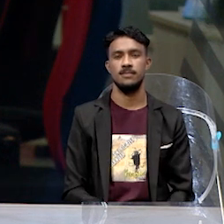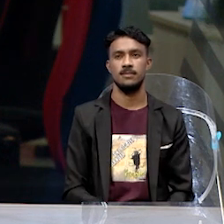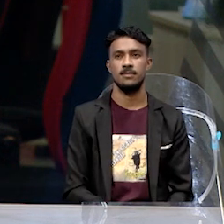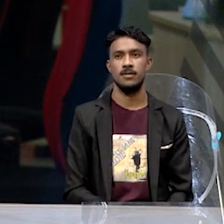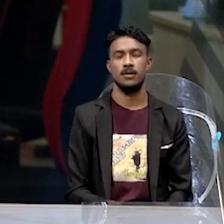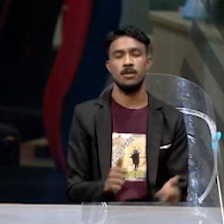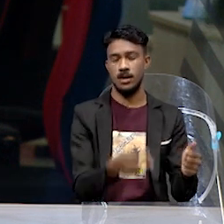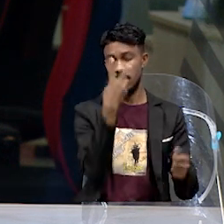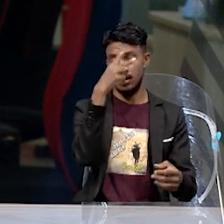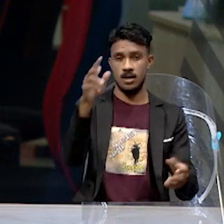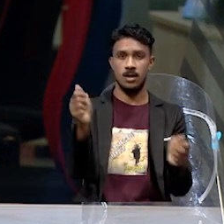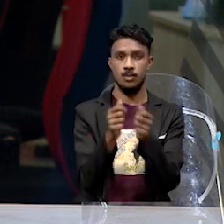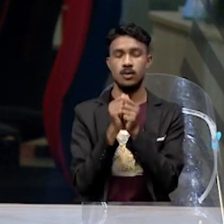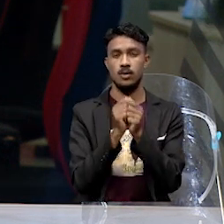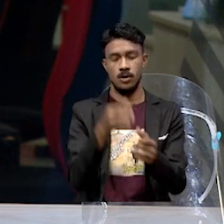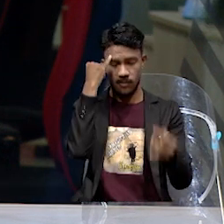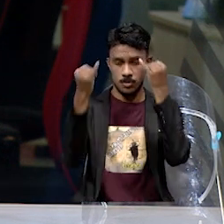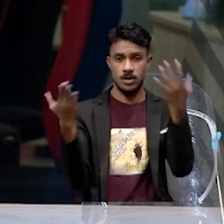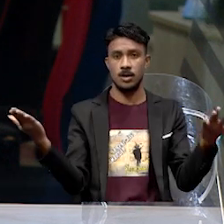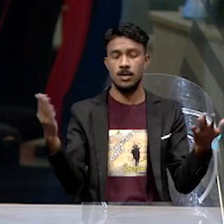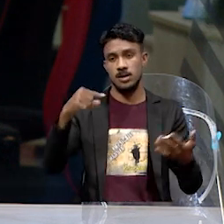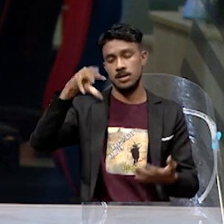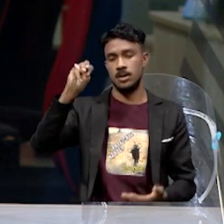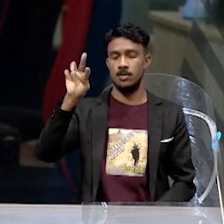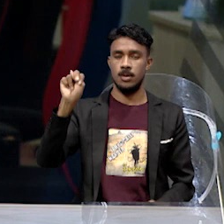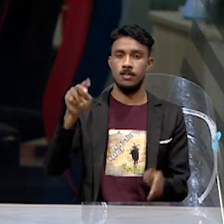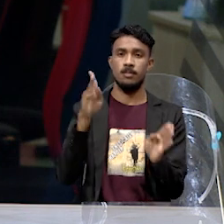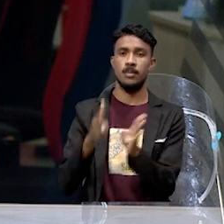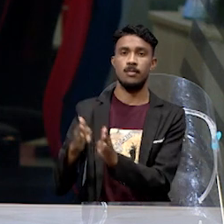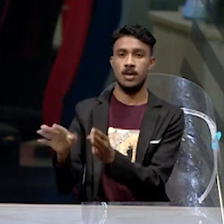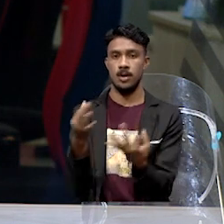Irmai, e te acompanha para a informação e a equipa cobertura prepara uma.